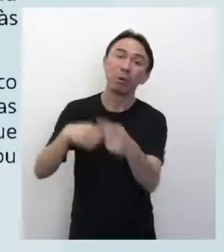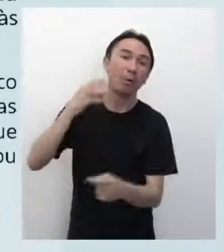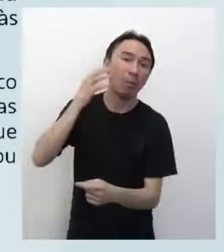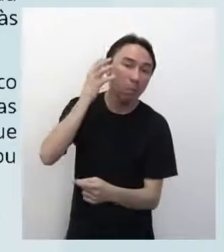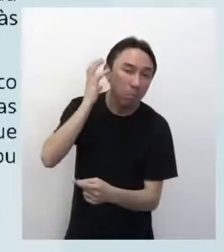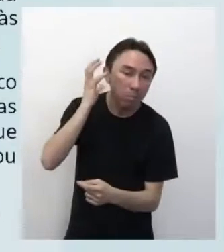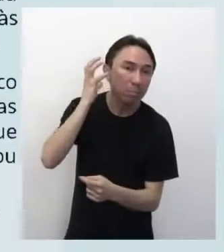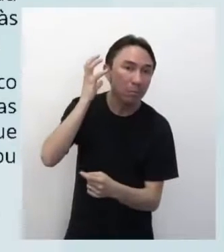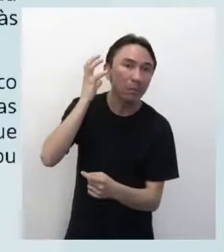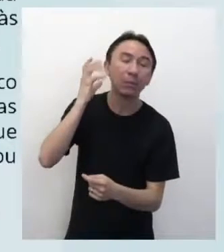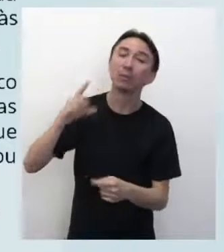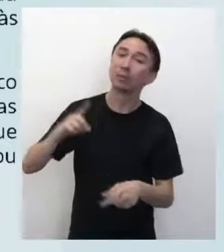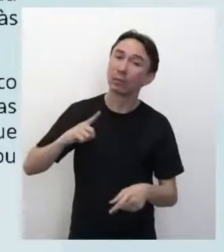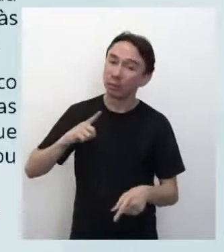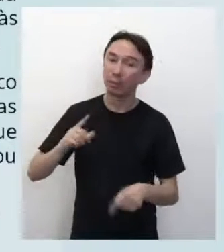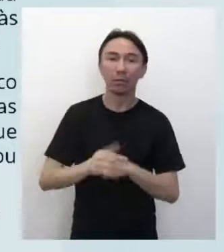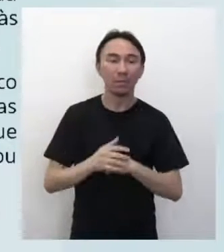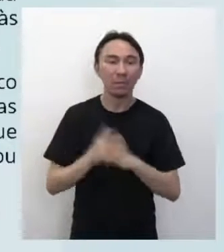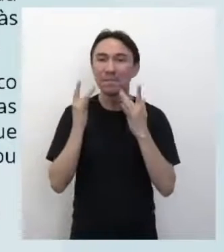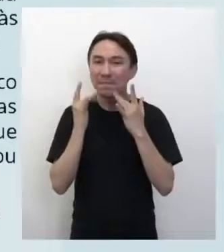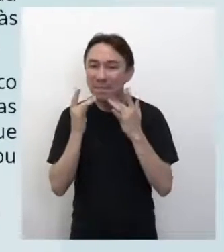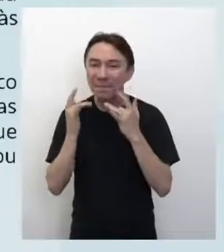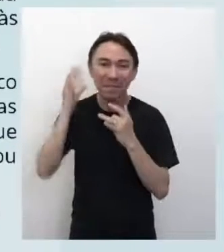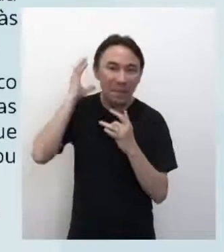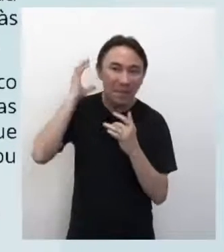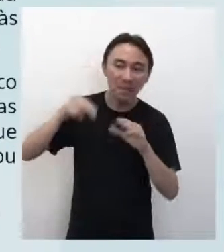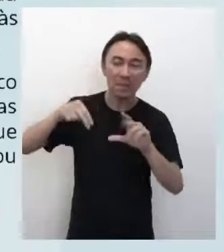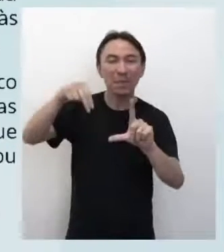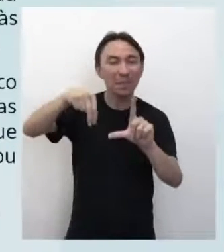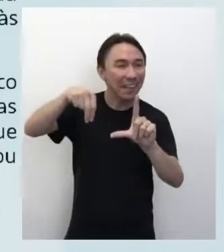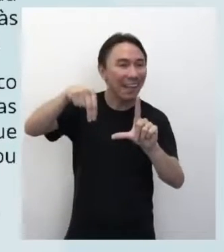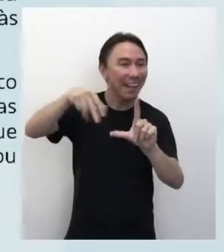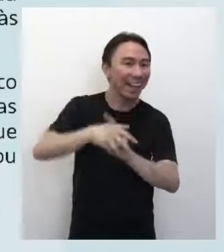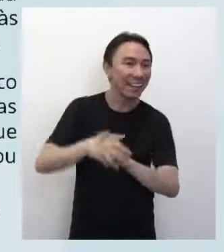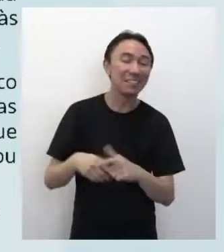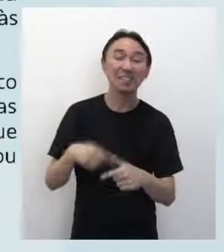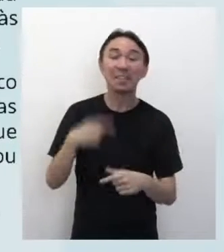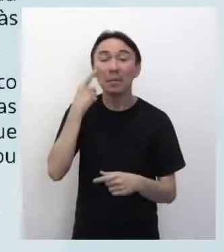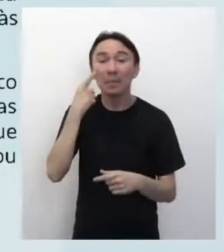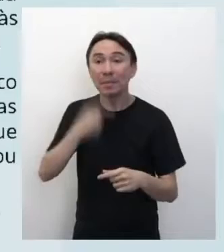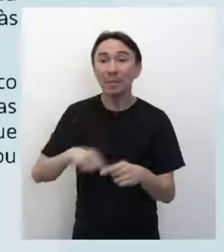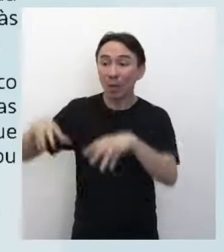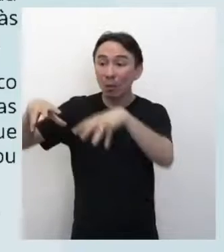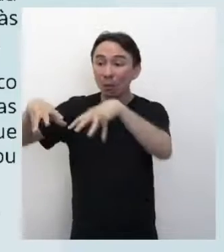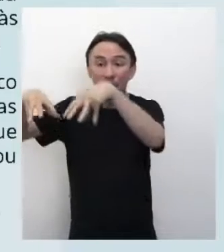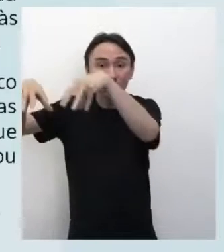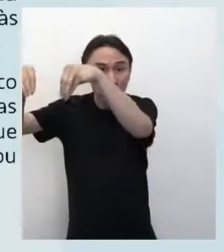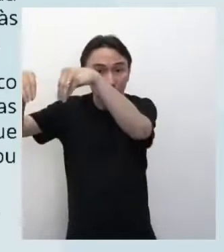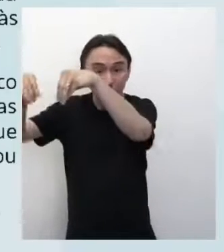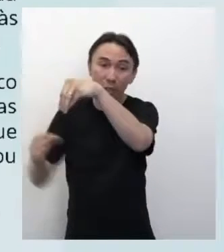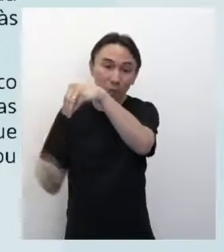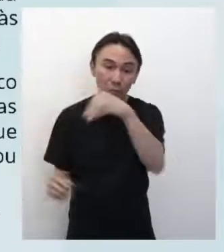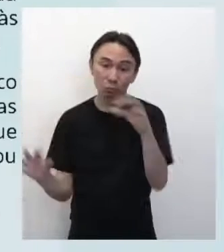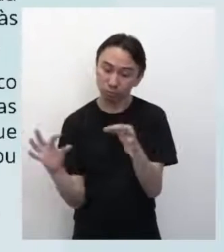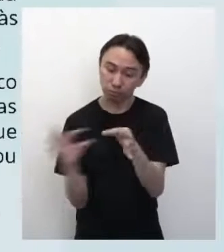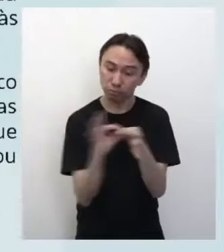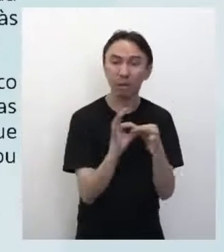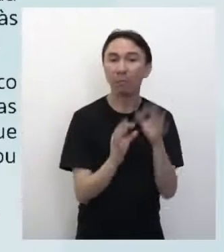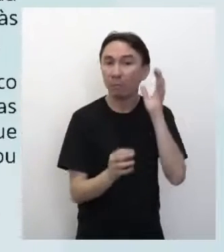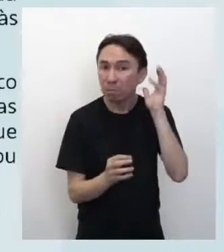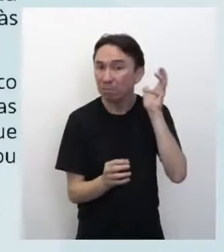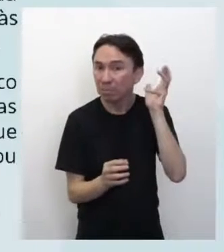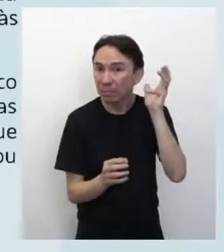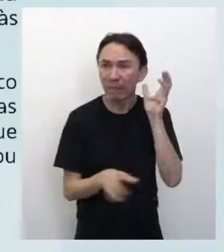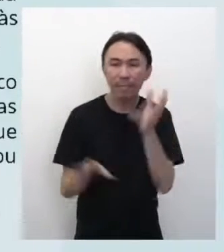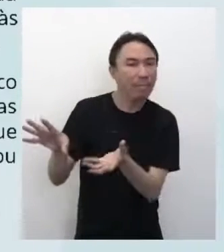Seguindo a dinâmica de levar entretenimento familiar, o circo alia-se ao rádio, copiando capítulos ou resumos finais das radionovelas,